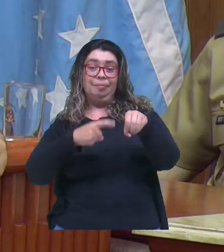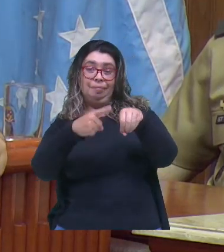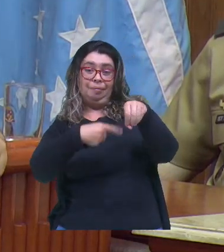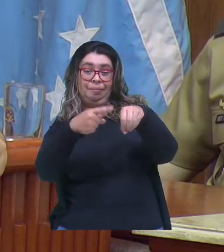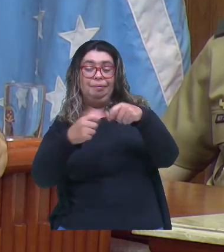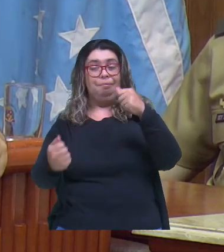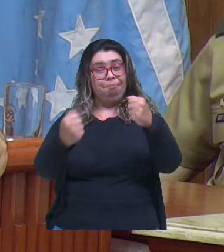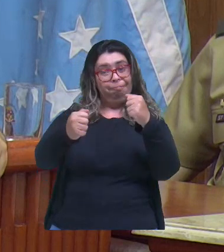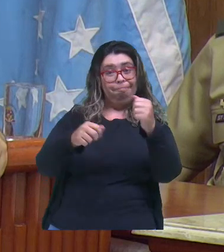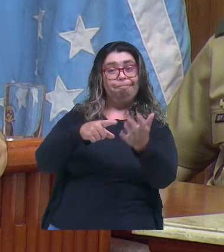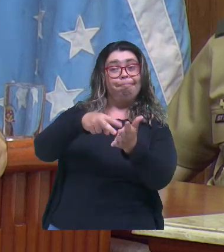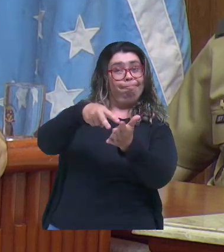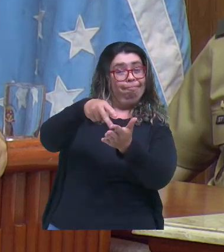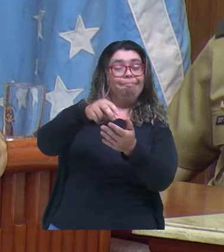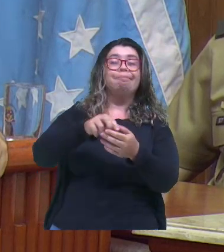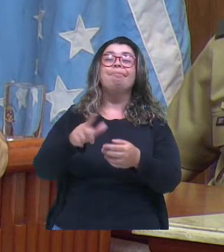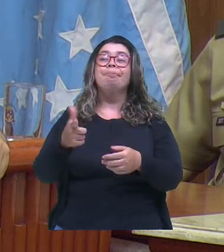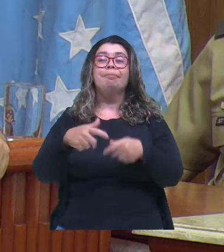né, sem poder parar,